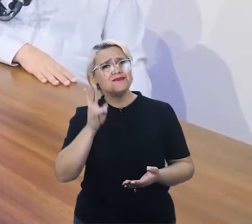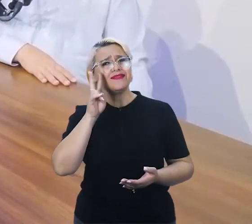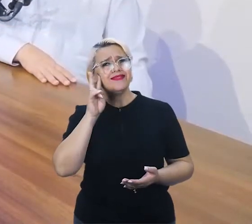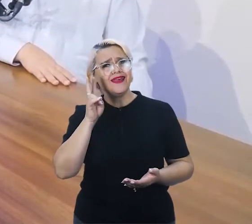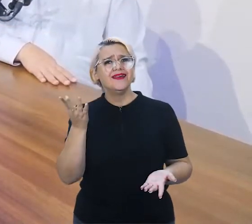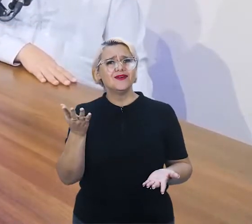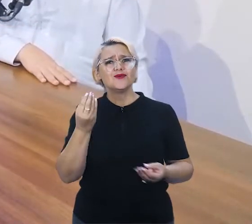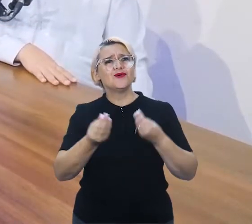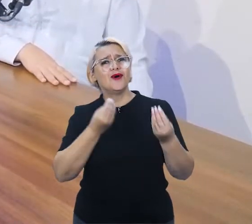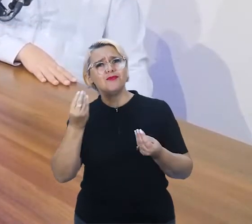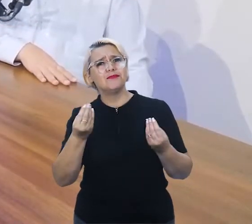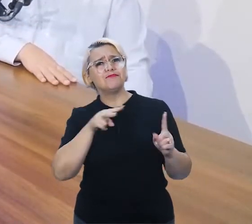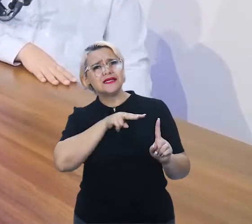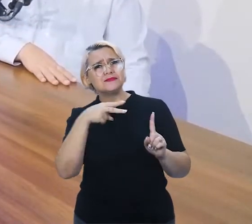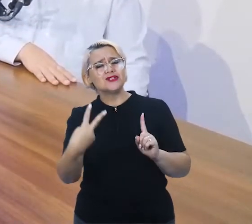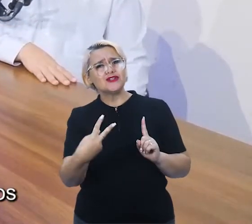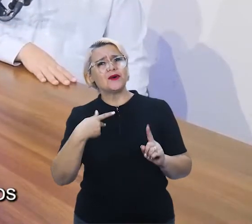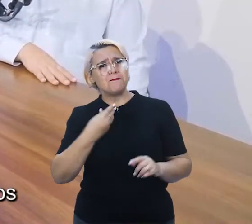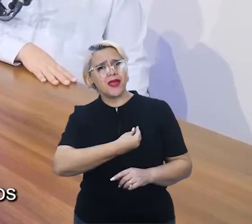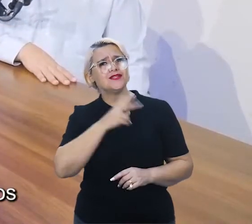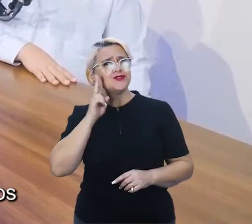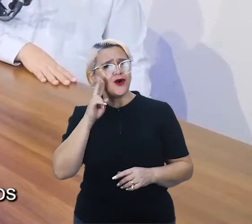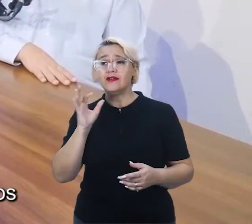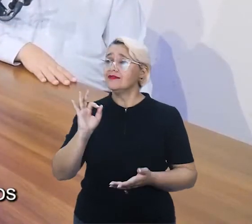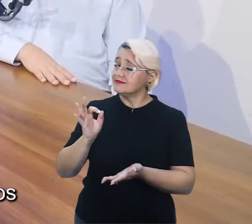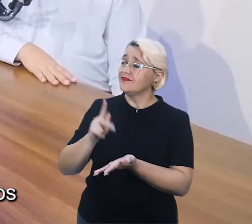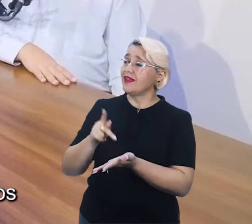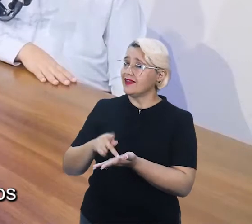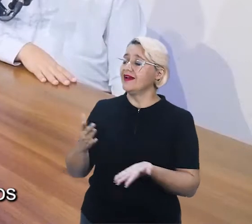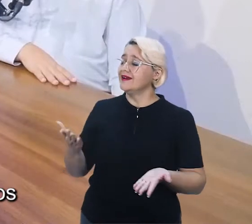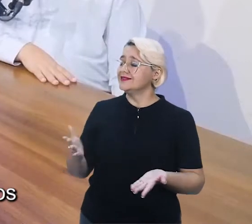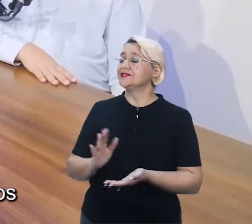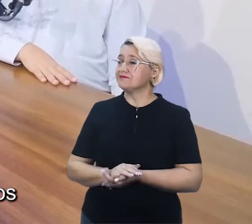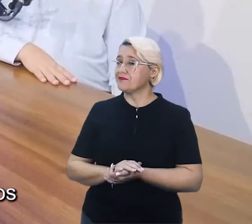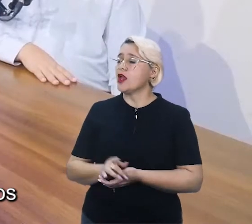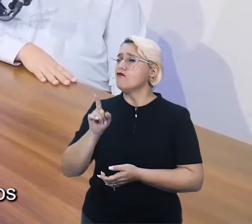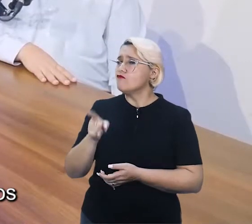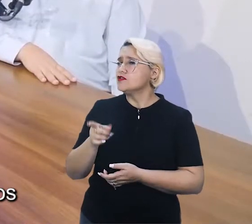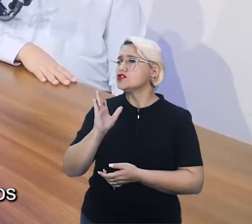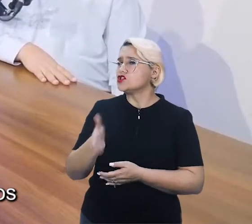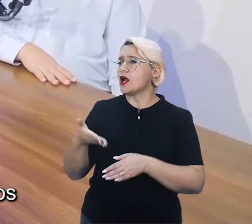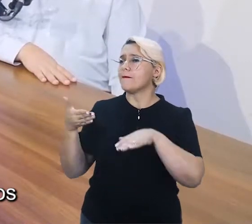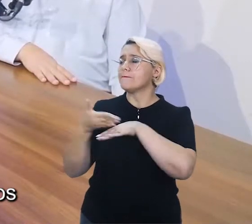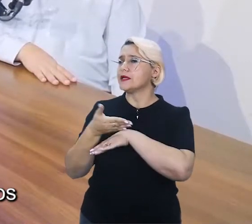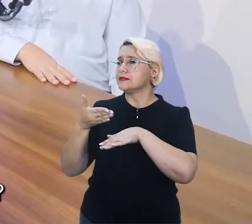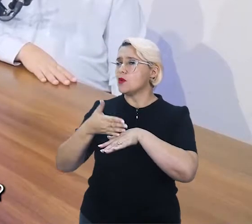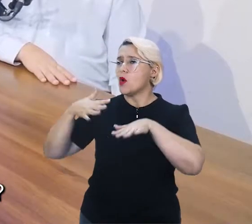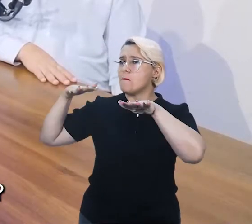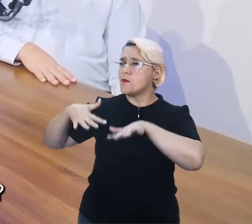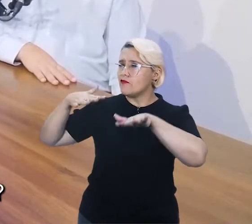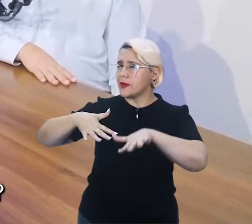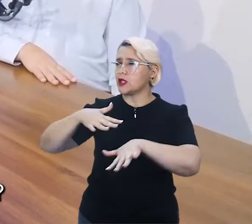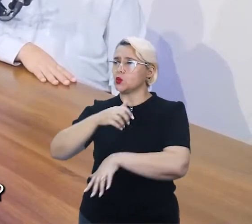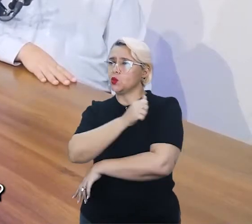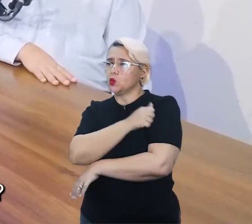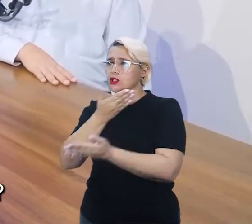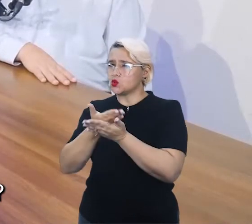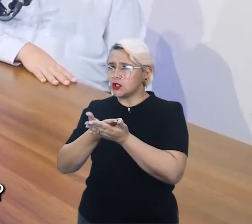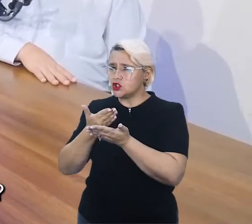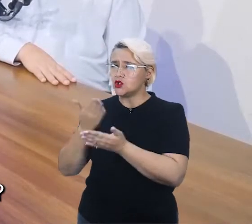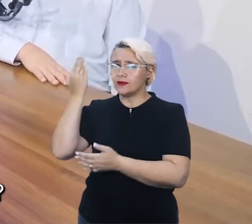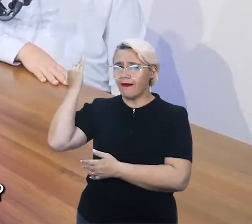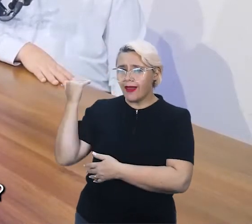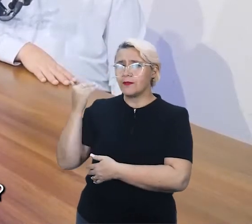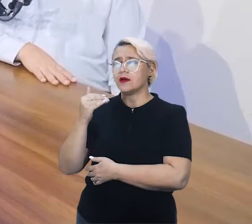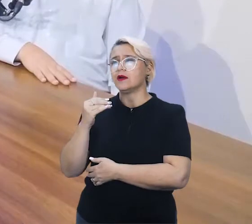muitos modos de ver a mesma história. Verdade. Cláudia, você chegou a participar de movimento estudantil quando era aluna